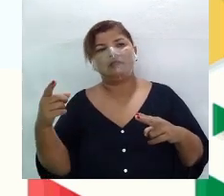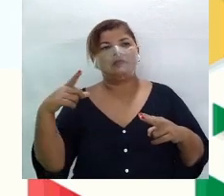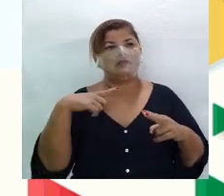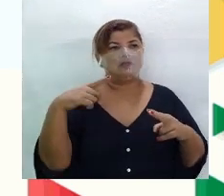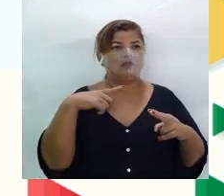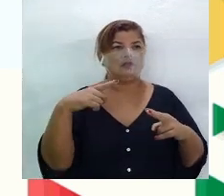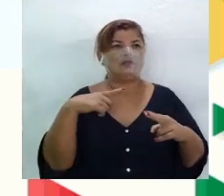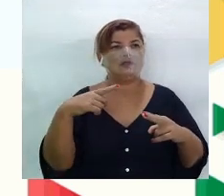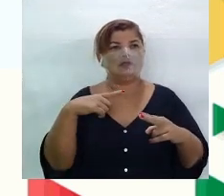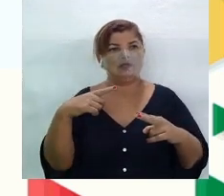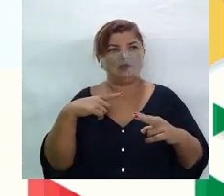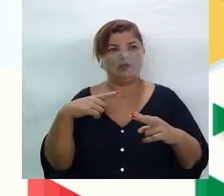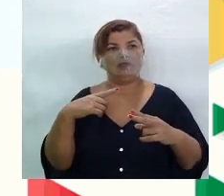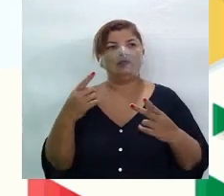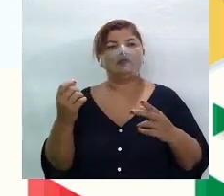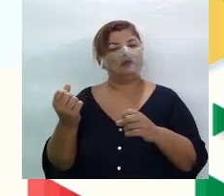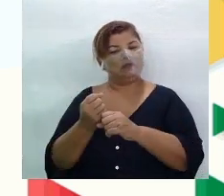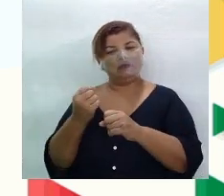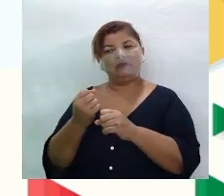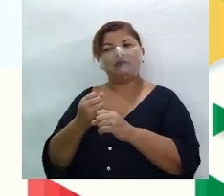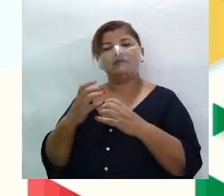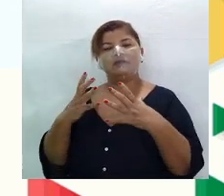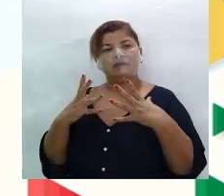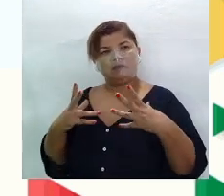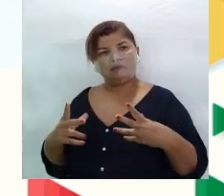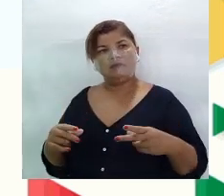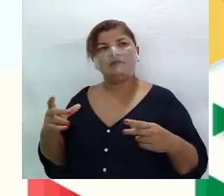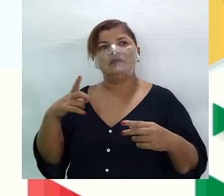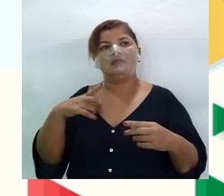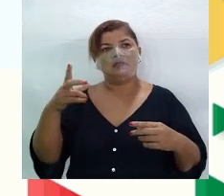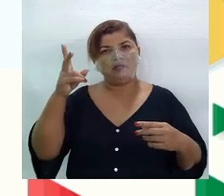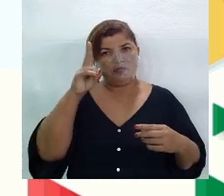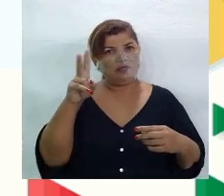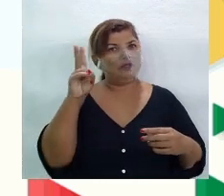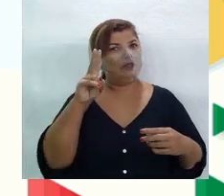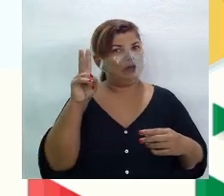bem preservado e também tem histórias bastante